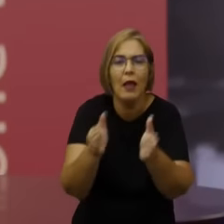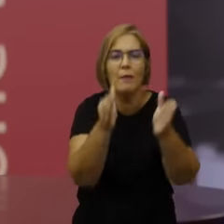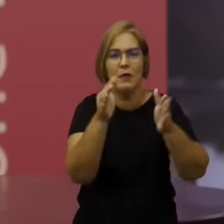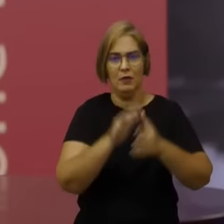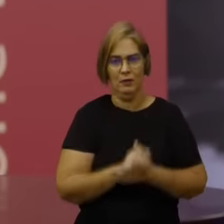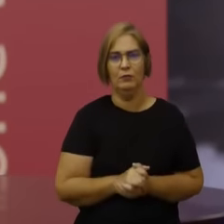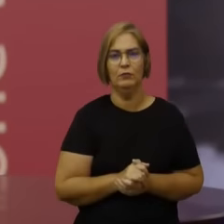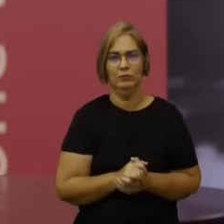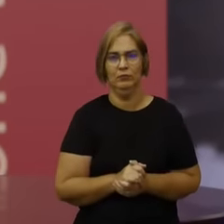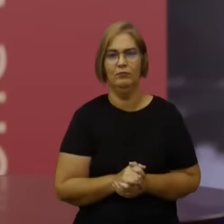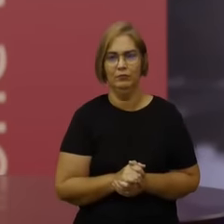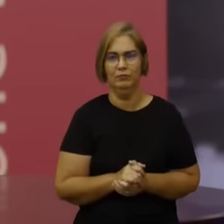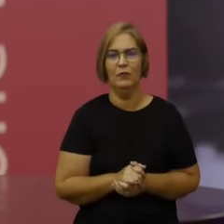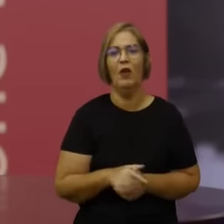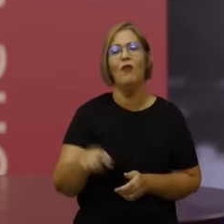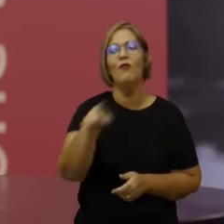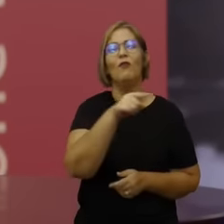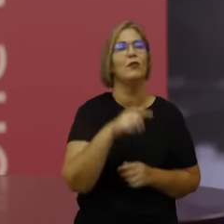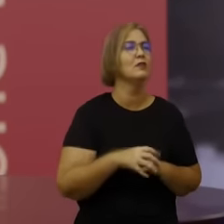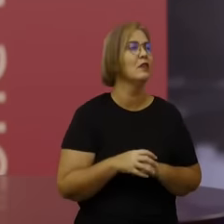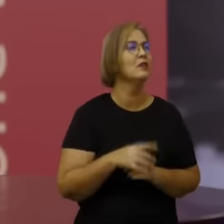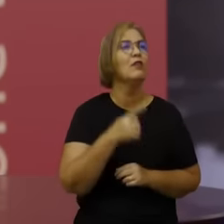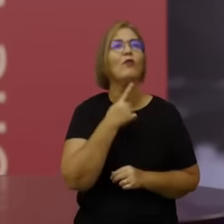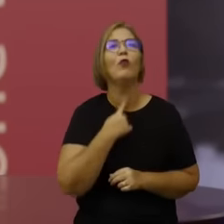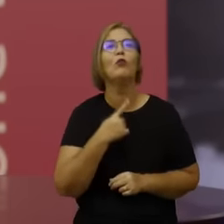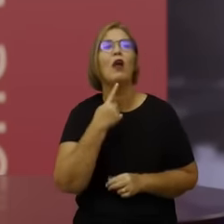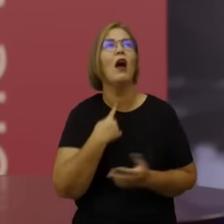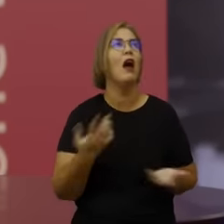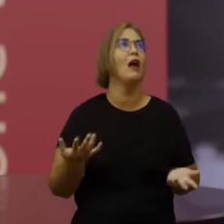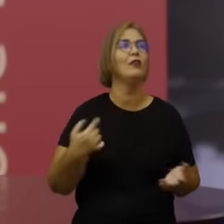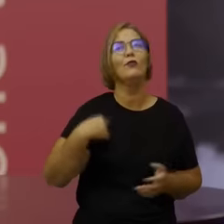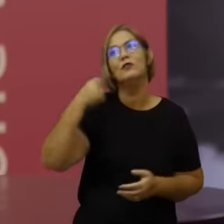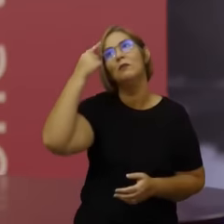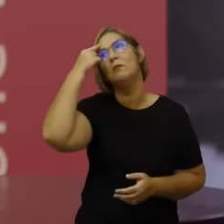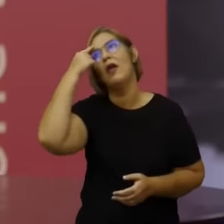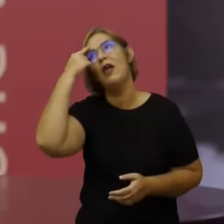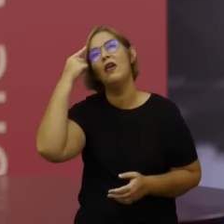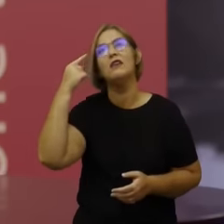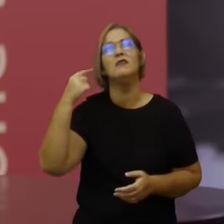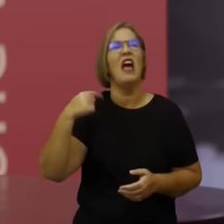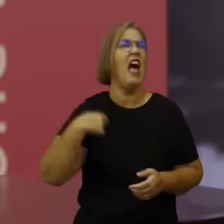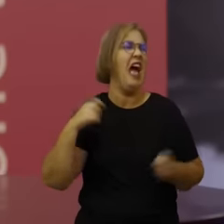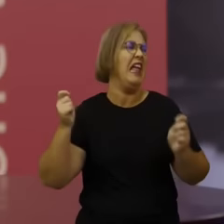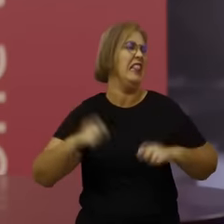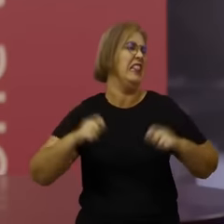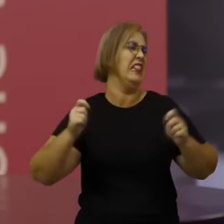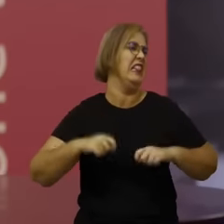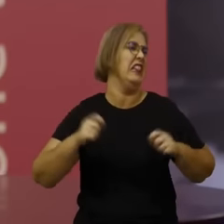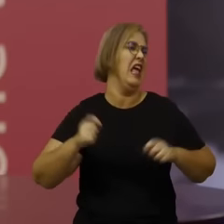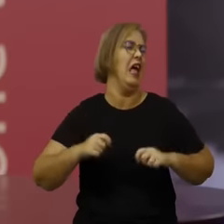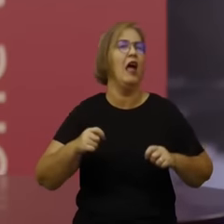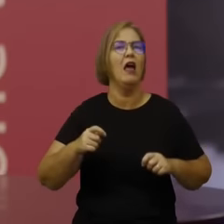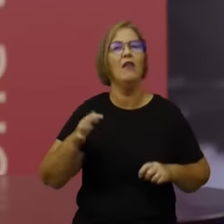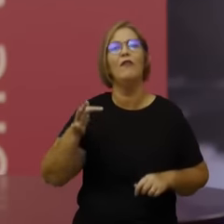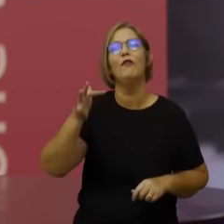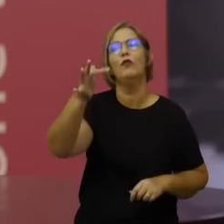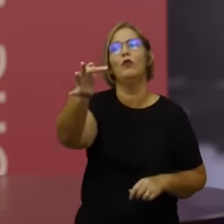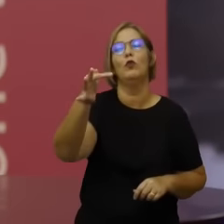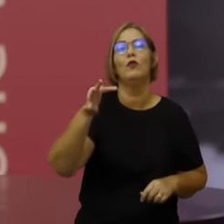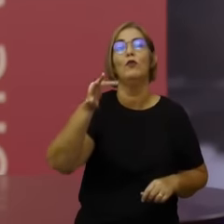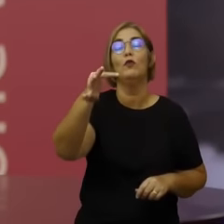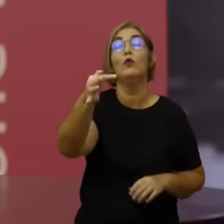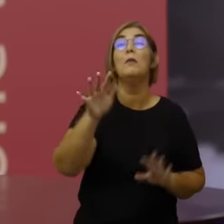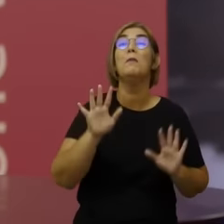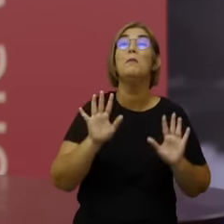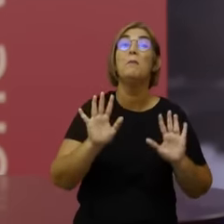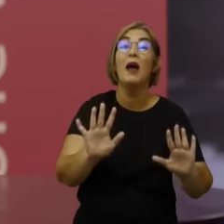lança suas pretensões de imortalidade, talvez essa pretensão de imortalidade seja apenas, né, ou nada mais